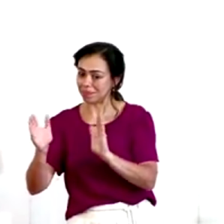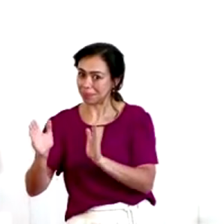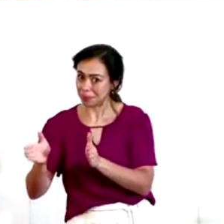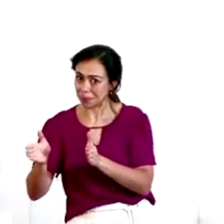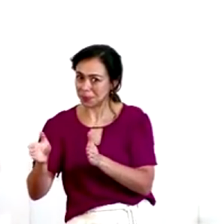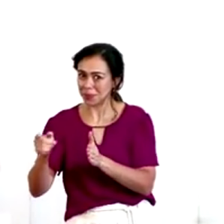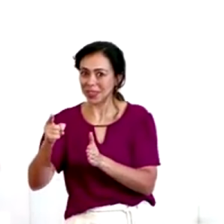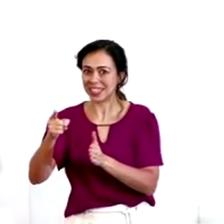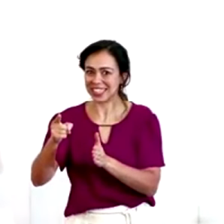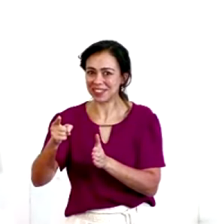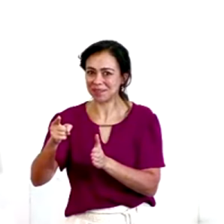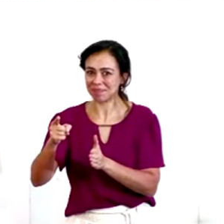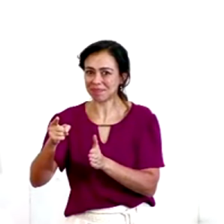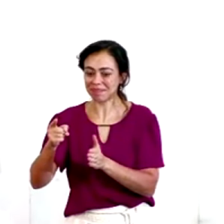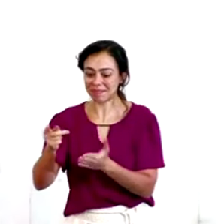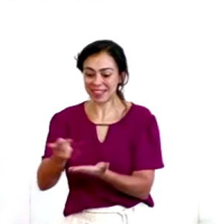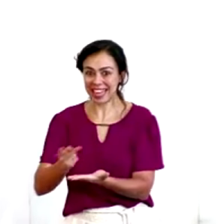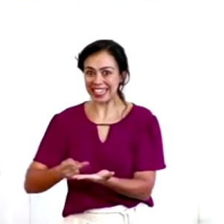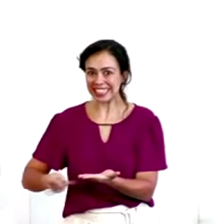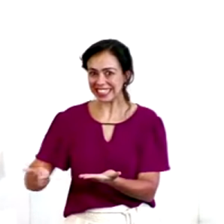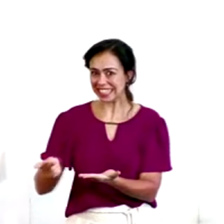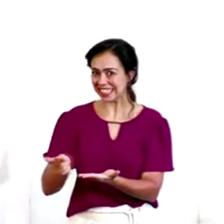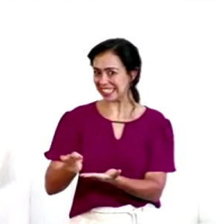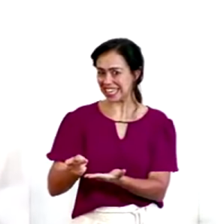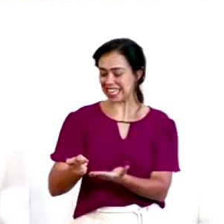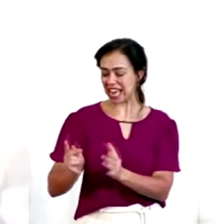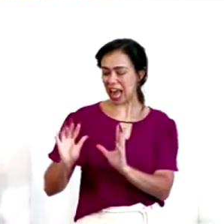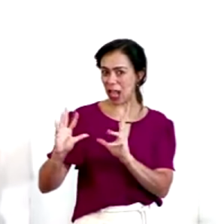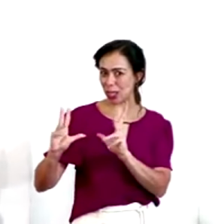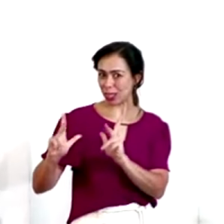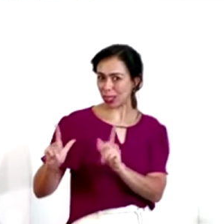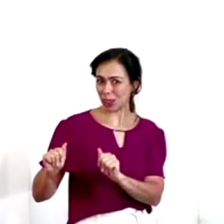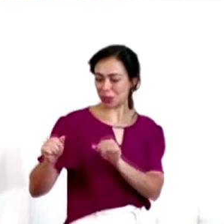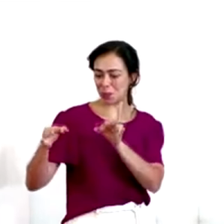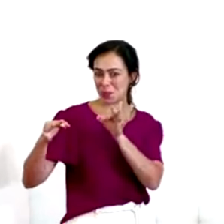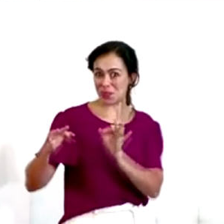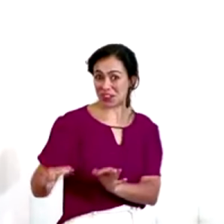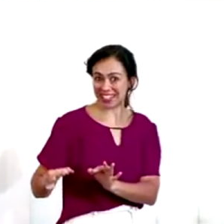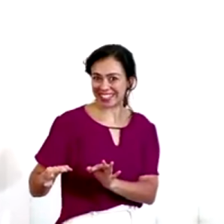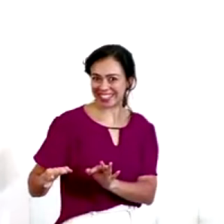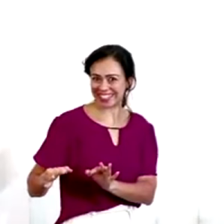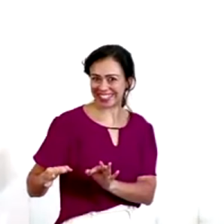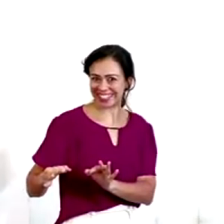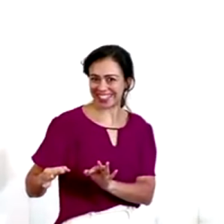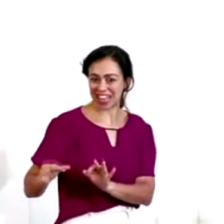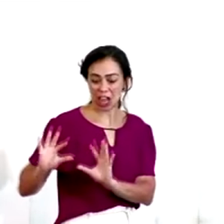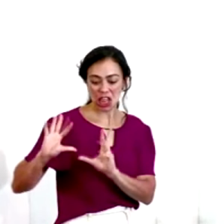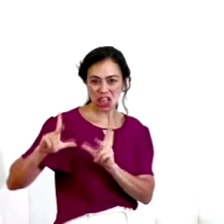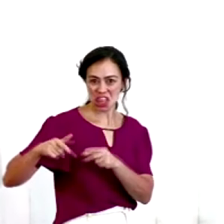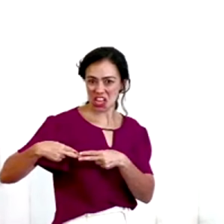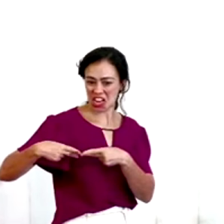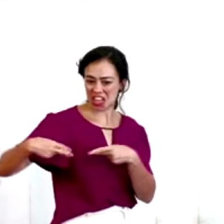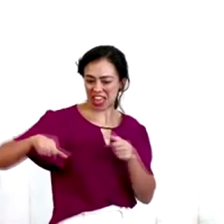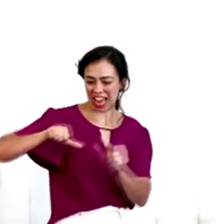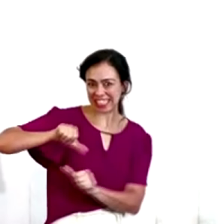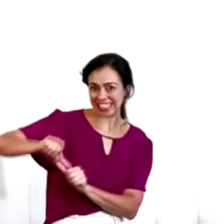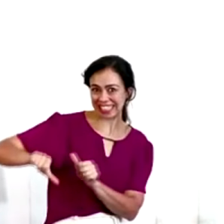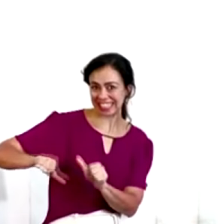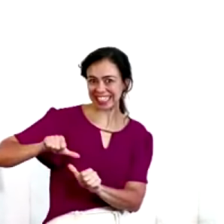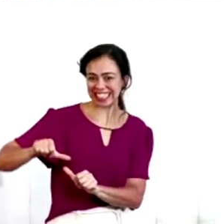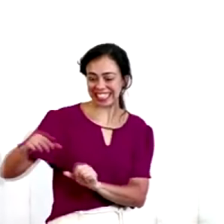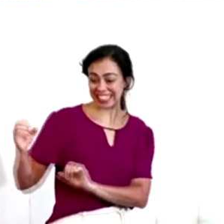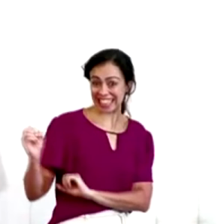você vai desenhar um mundo perfeito e completamente renovado e